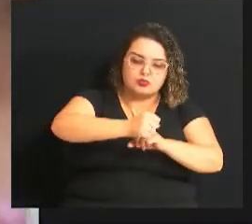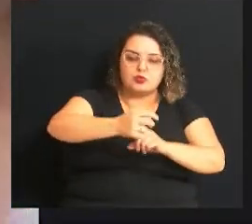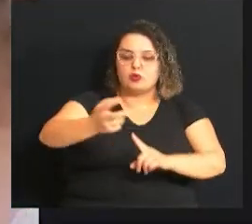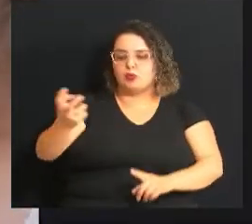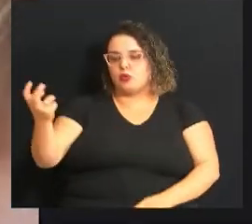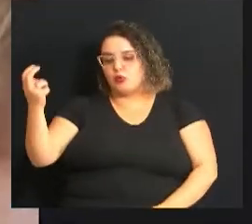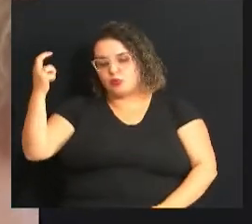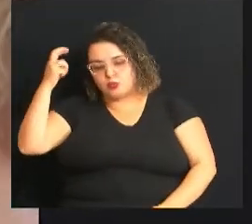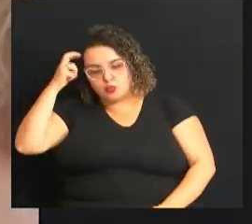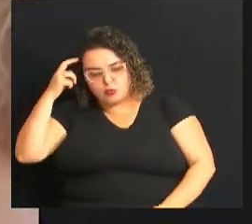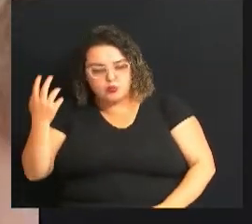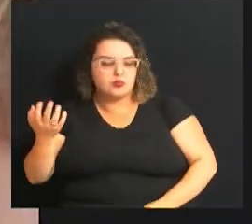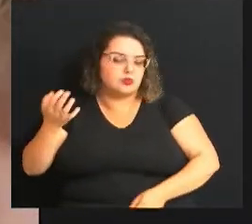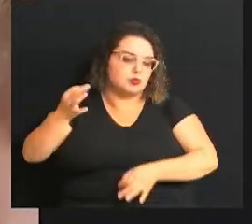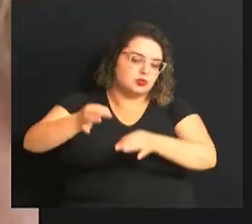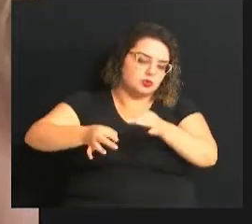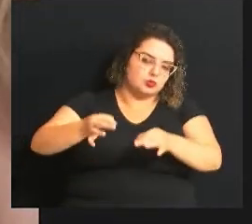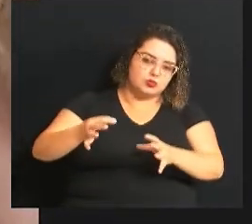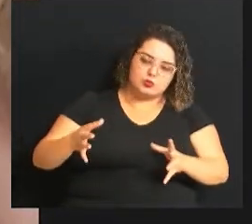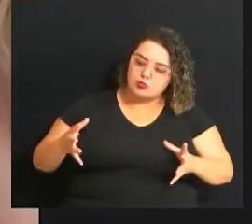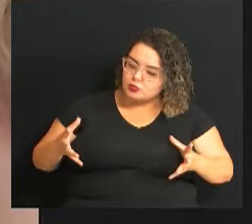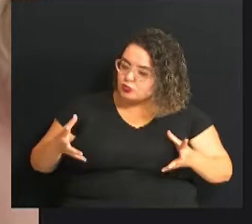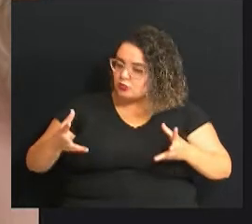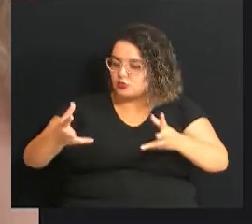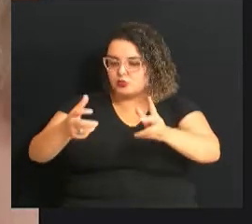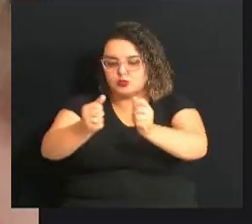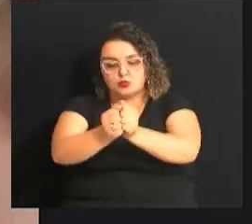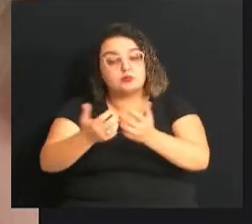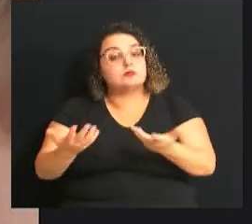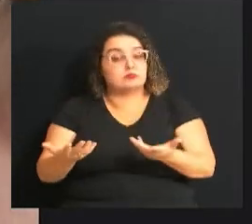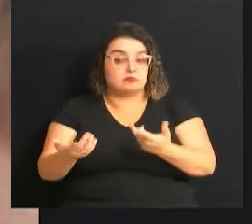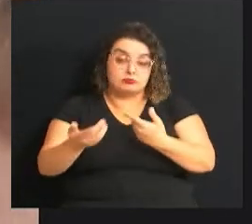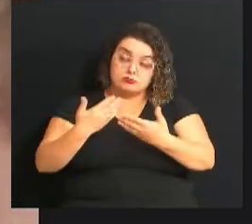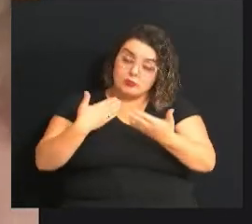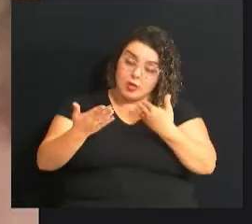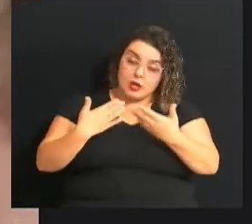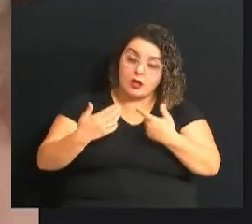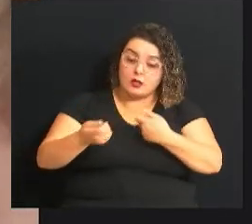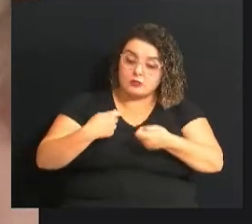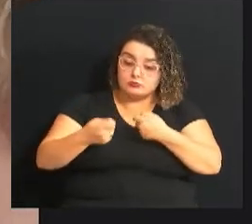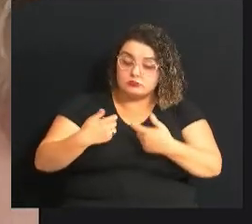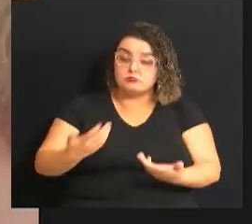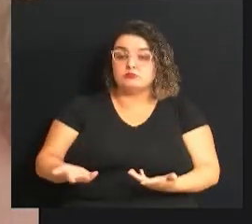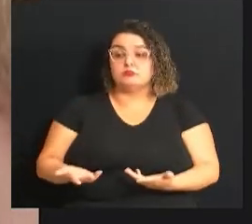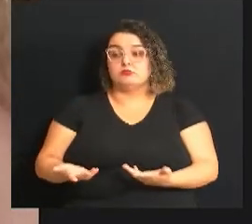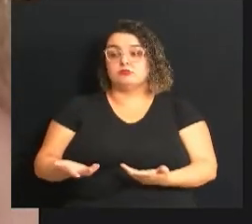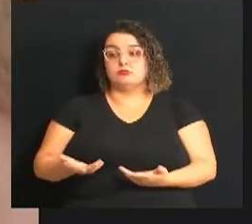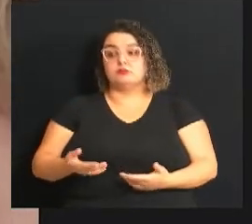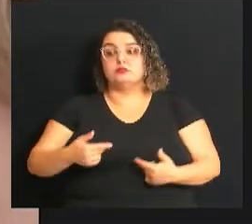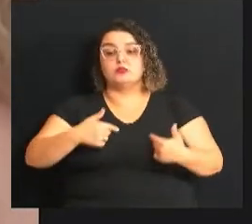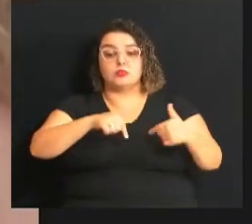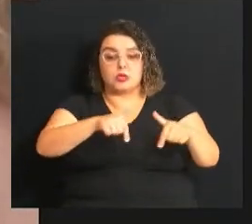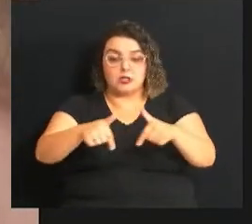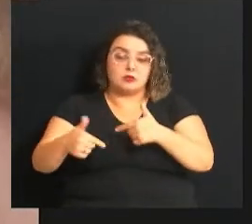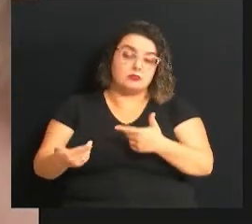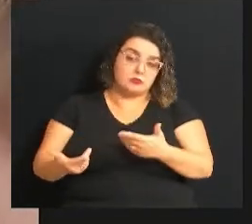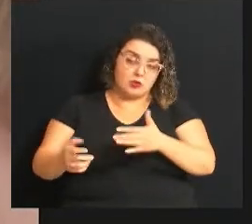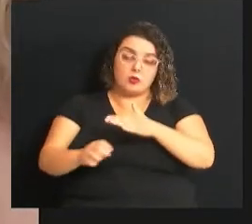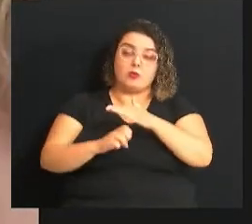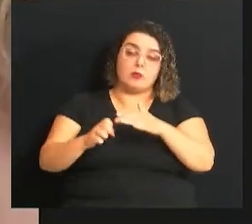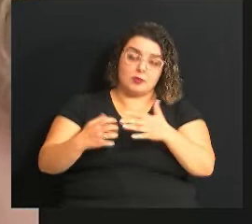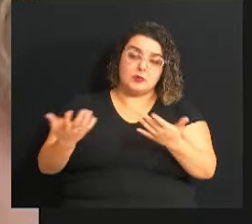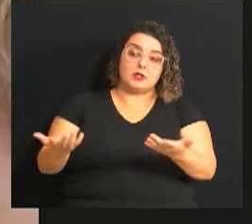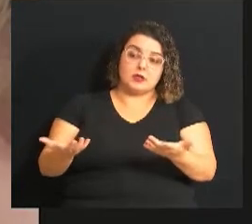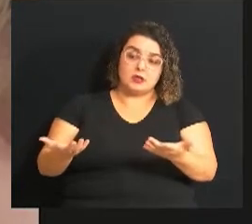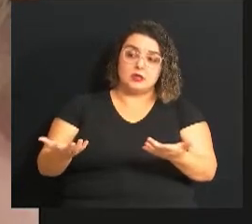cultural, jurídico, e até de negociar, né, de uma negociação do próprio trabalhador com a empresa.